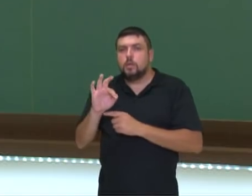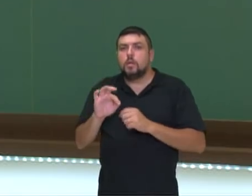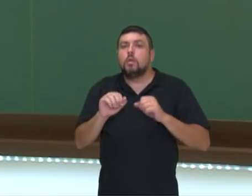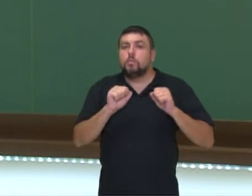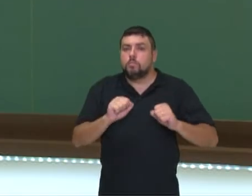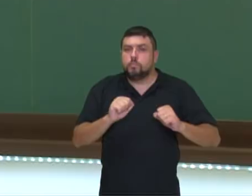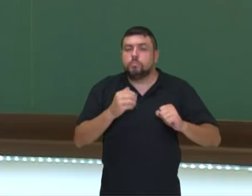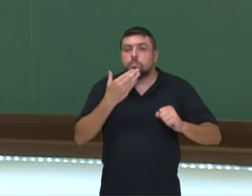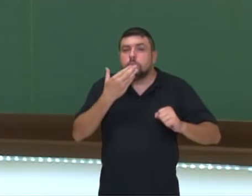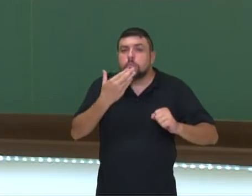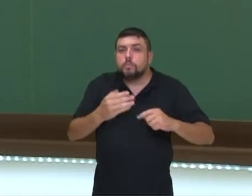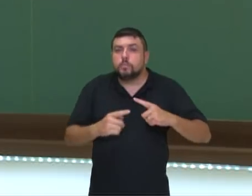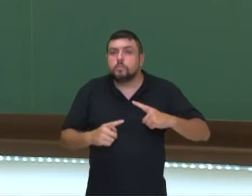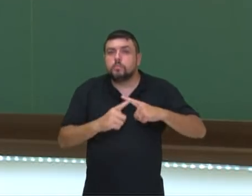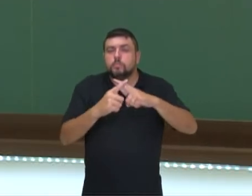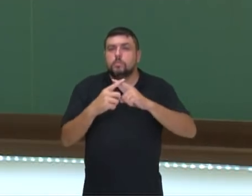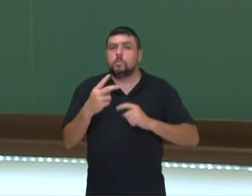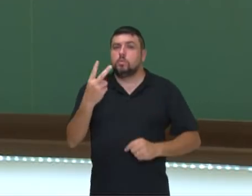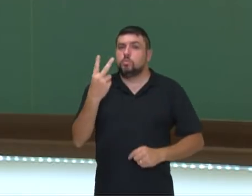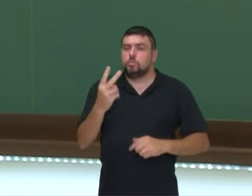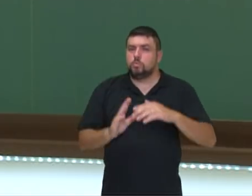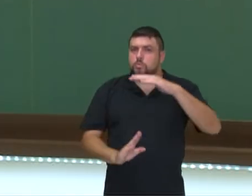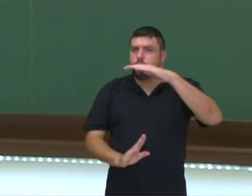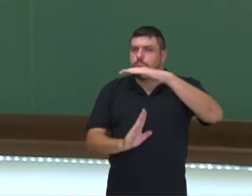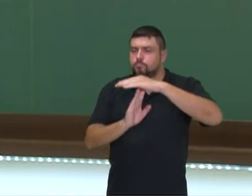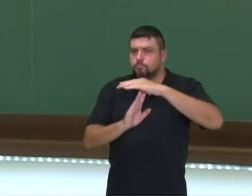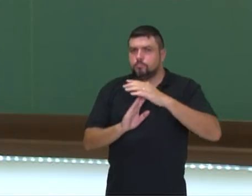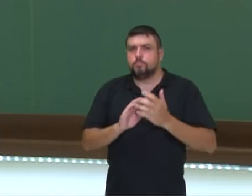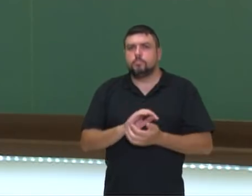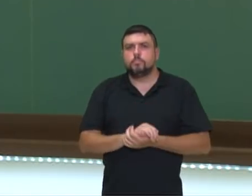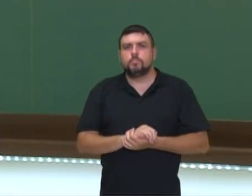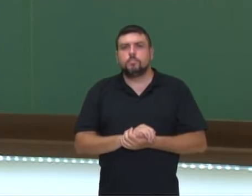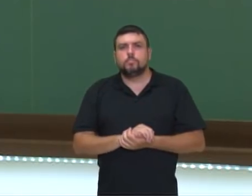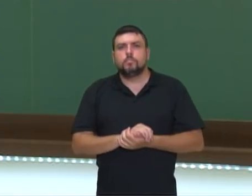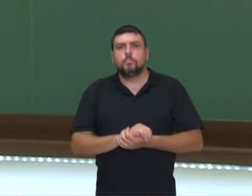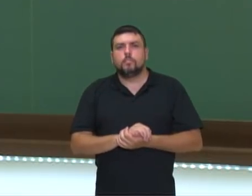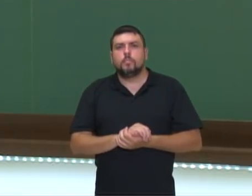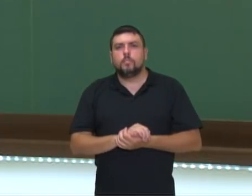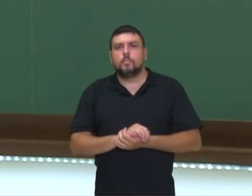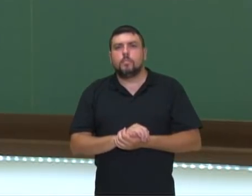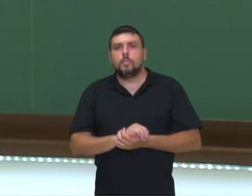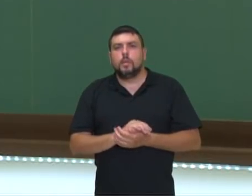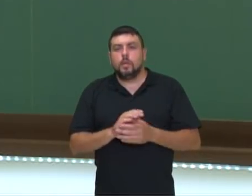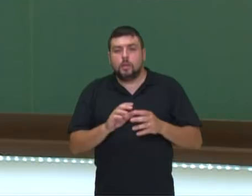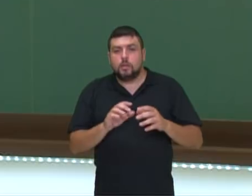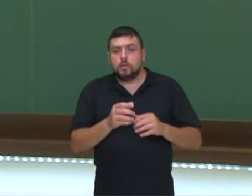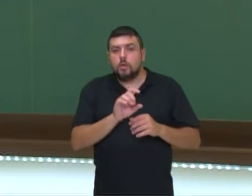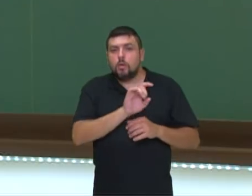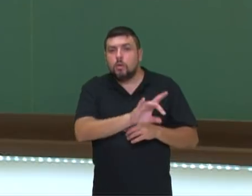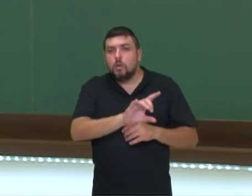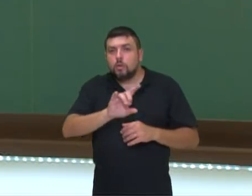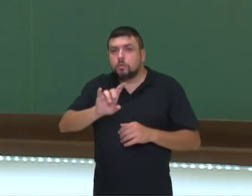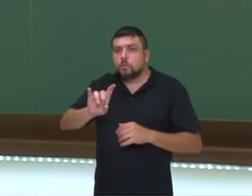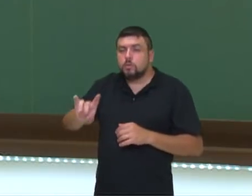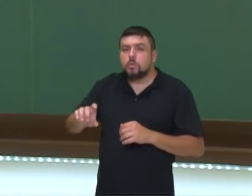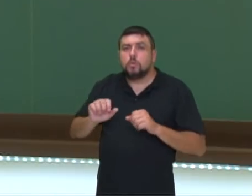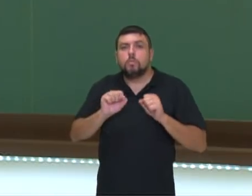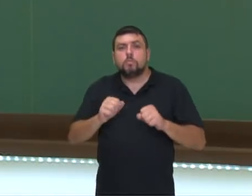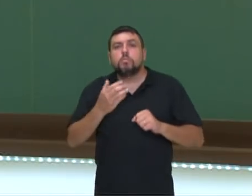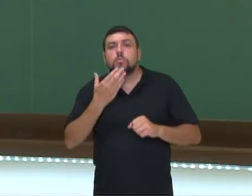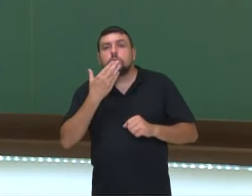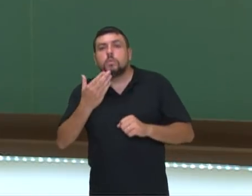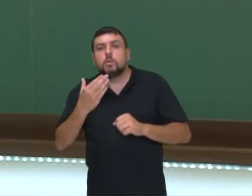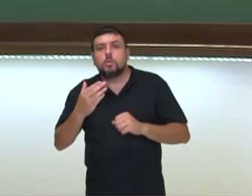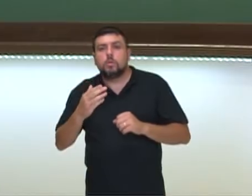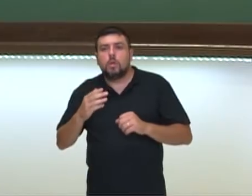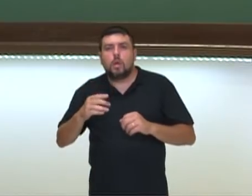de jogo, a cada tempo de jogo, vamos chamar dessa maneira, chamado de sets, cada equipe tem direito a 2 desafios, ou seja, ele não pode ficar pedindo desafio a